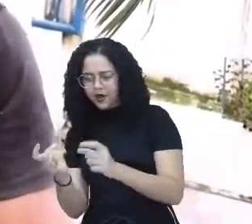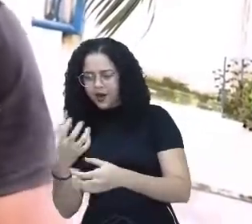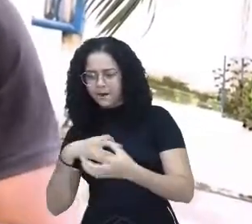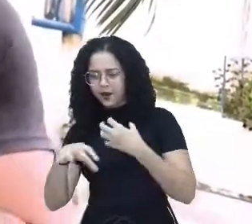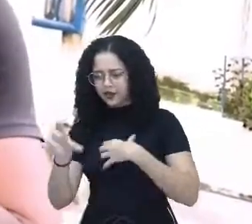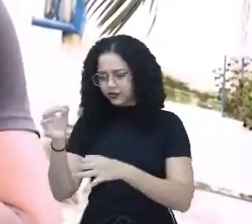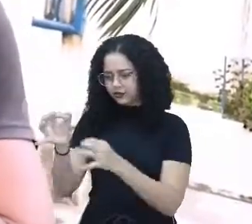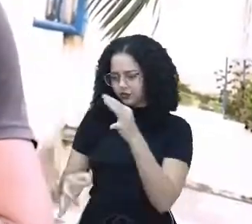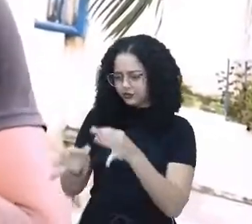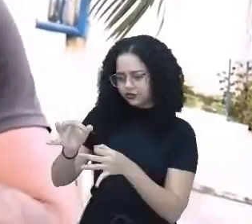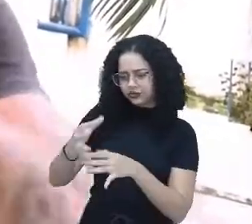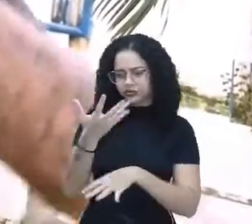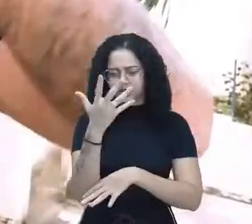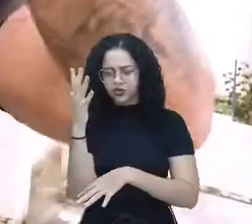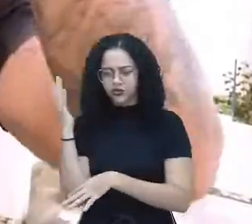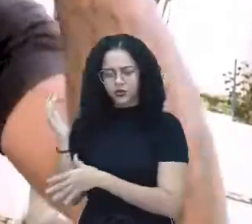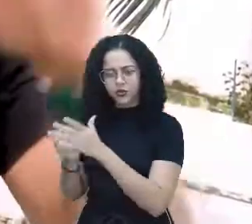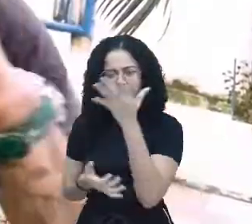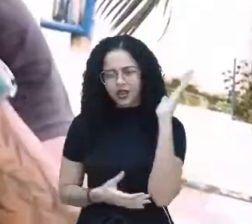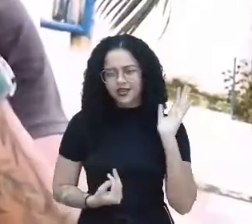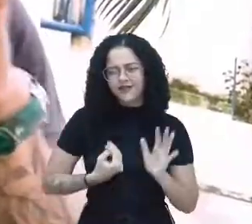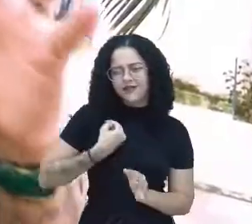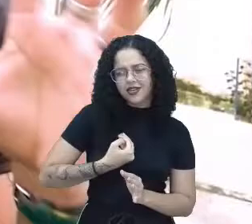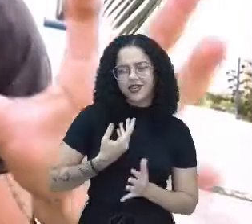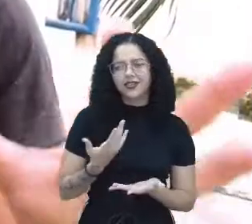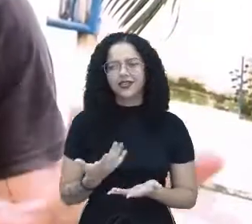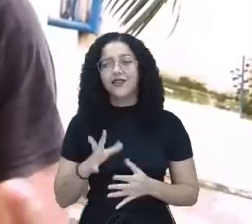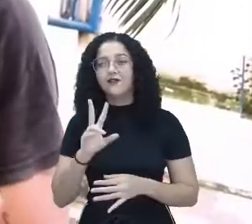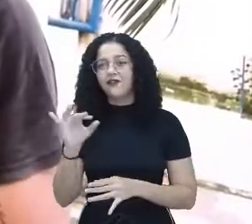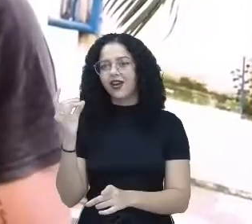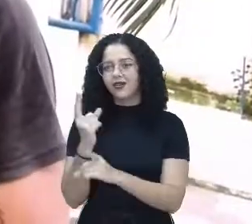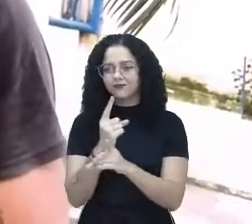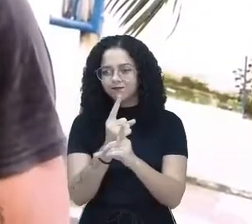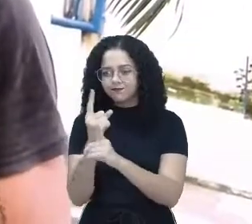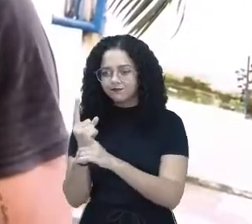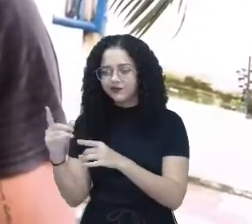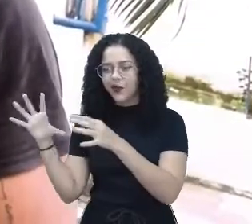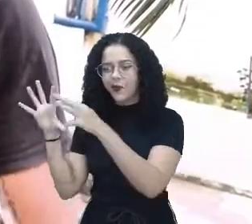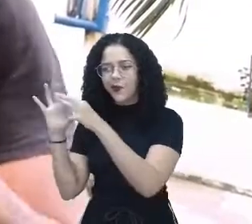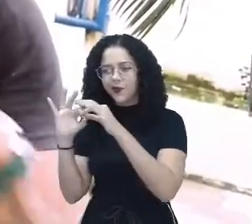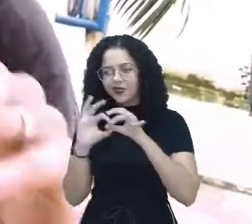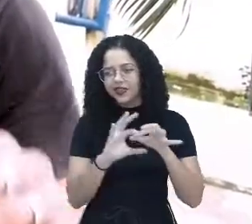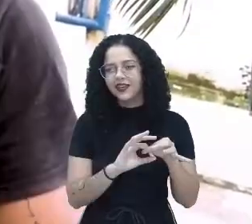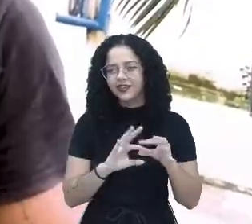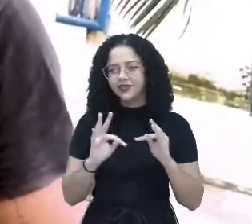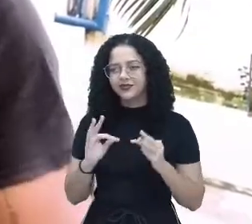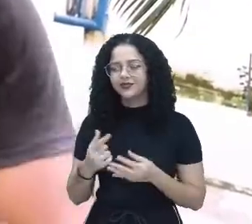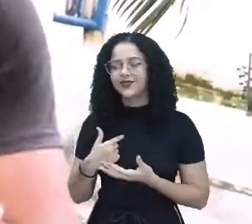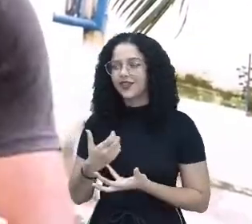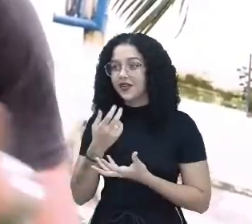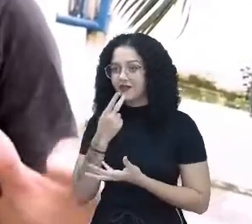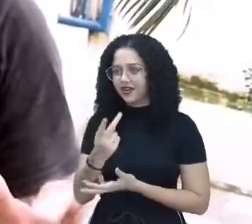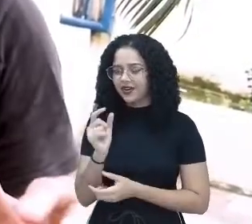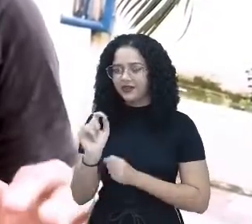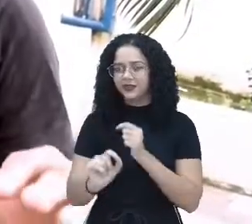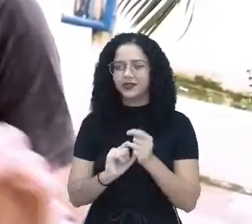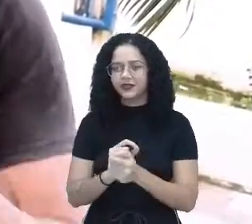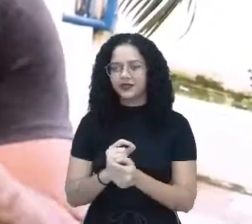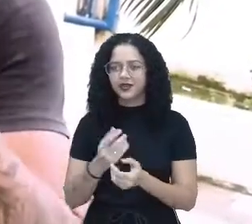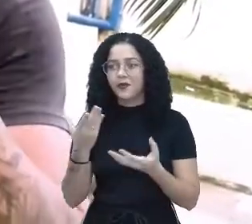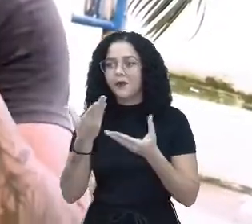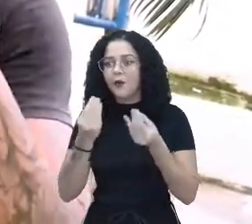justiça, natureza, vida. Então você vai encontrar nesse contexto aquilo tudo que eu quero dizer, sem